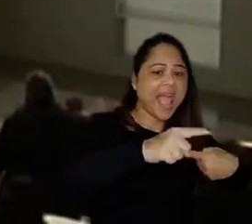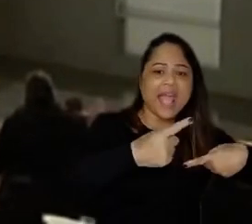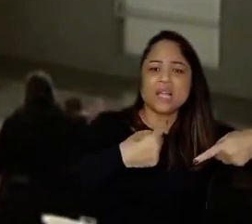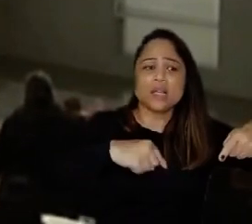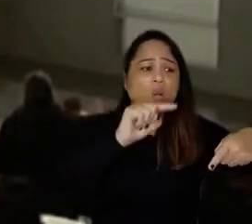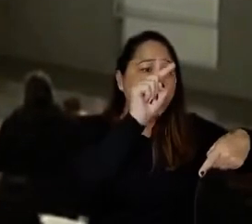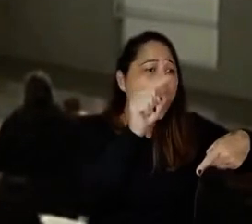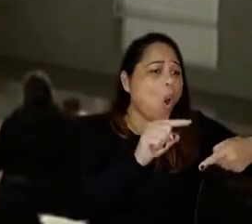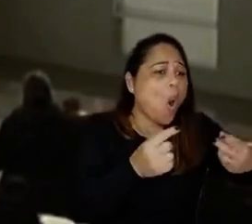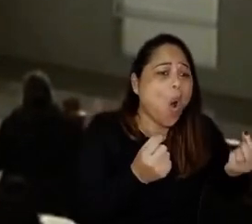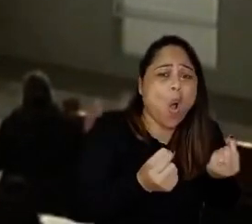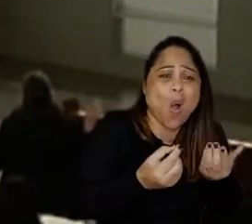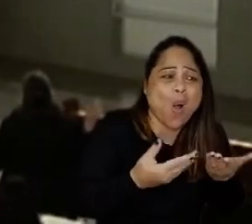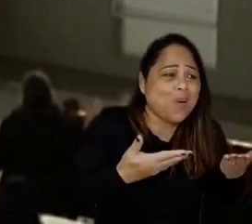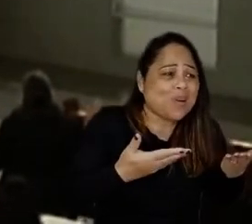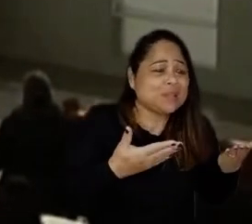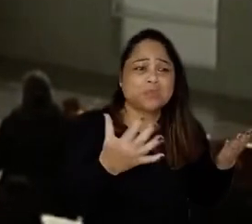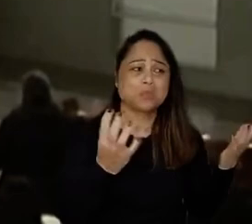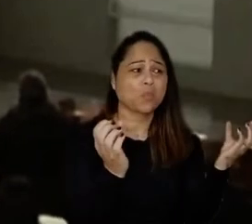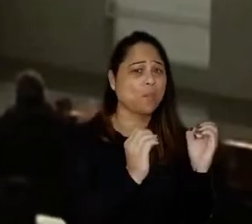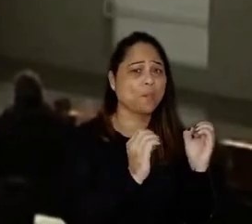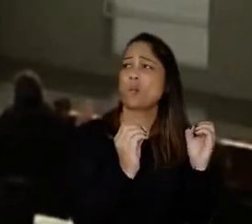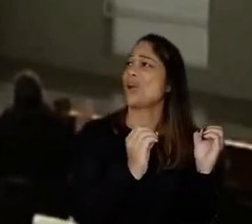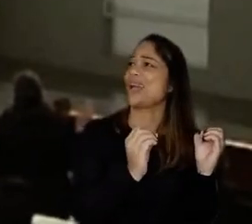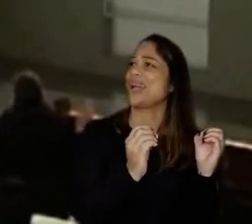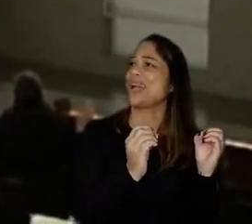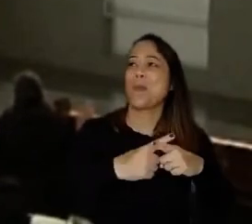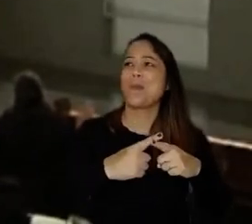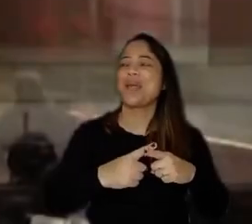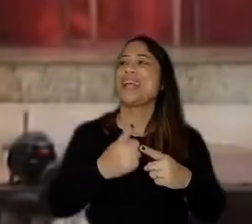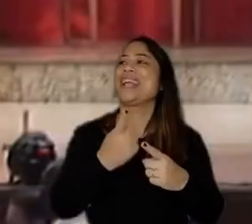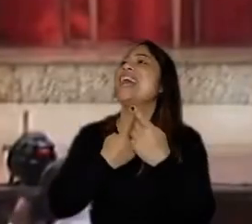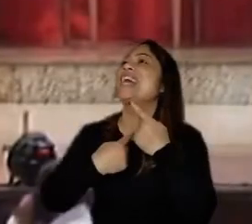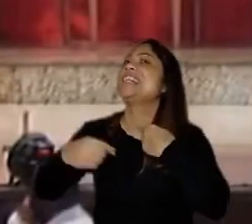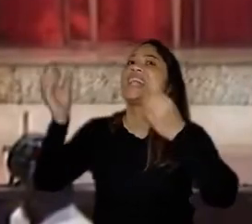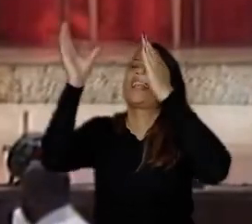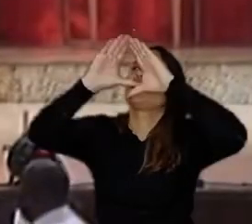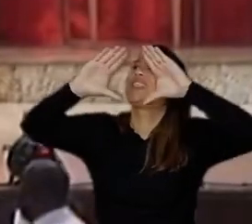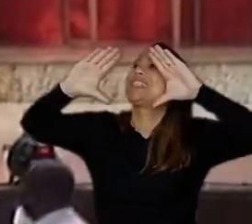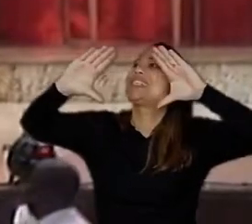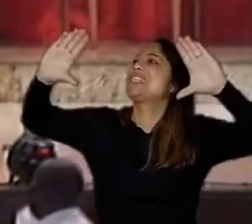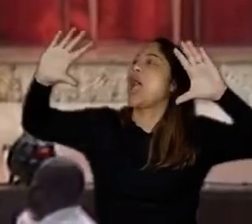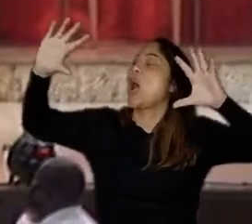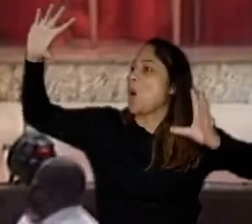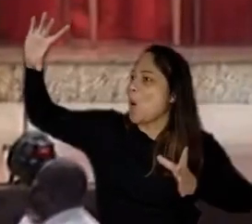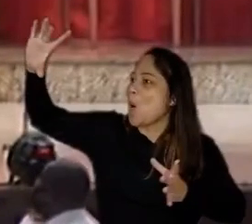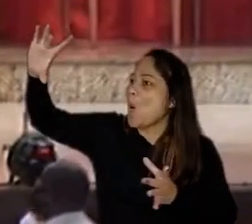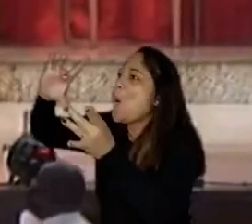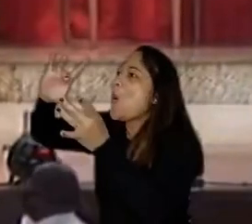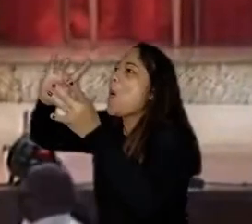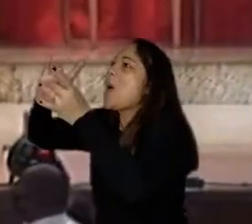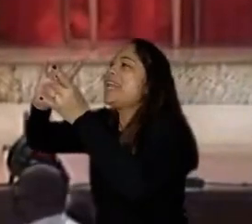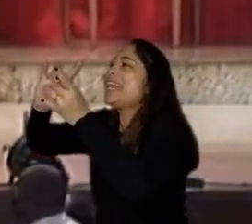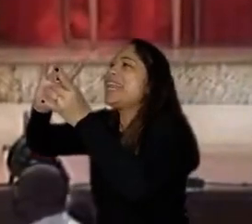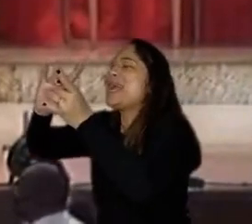Onde eu posso ir? Onde eu posso ir? Se o céu que eu procuro só virá por